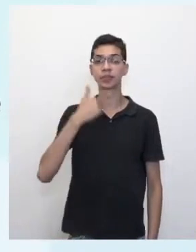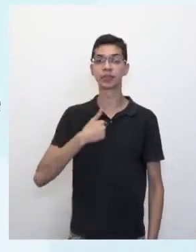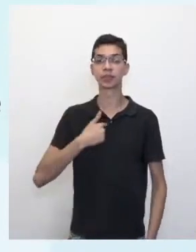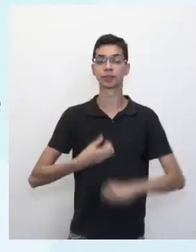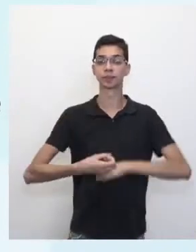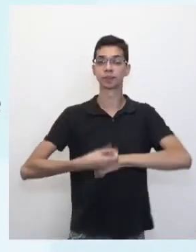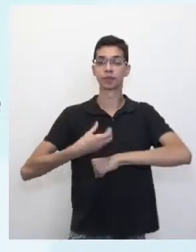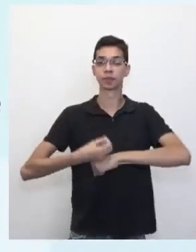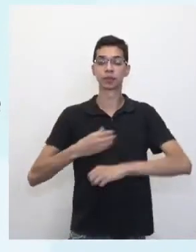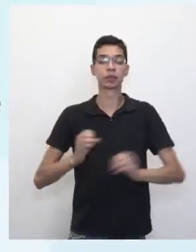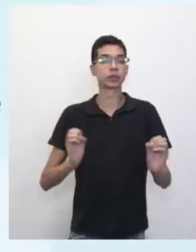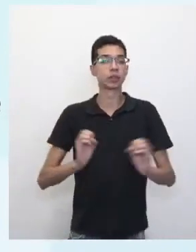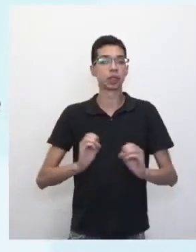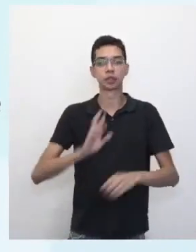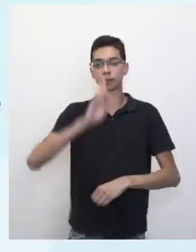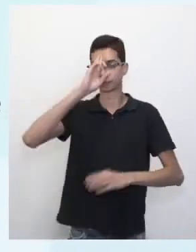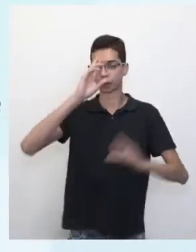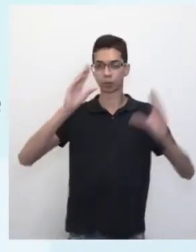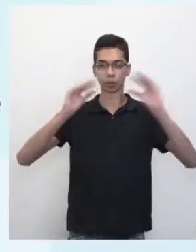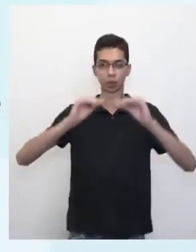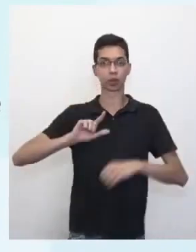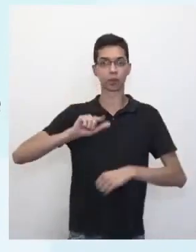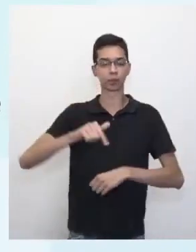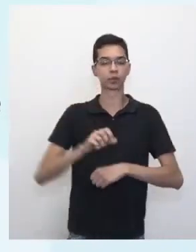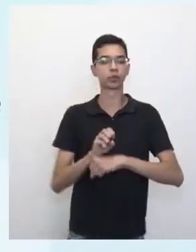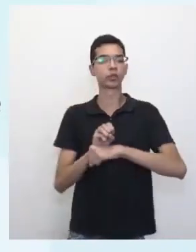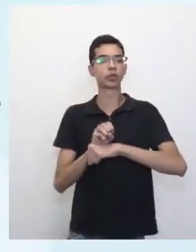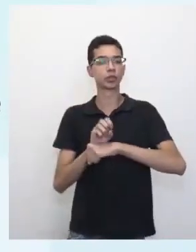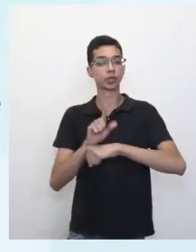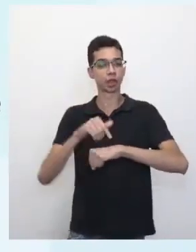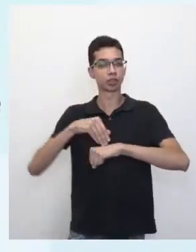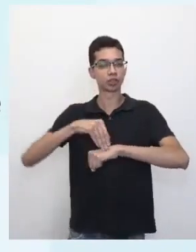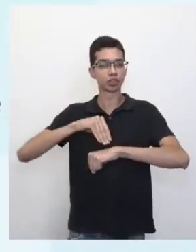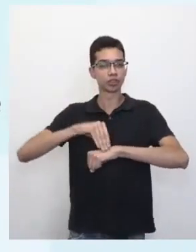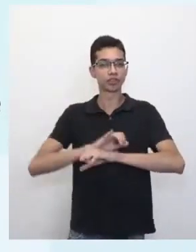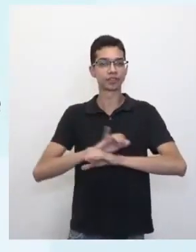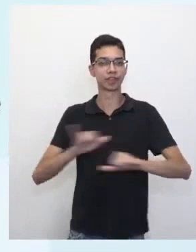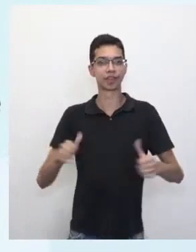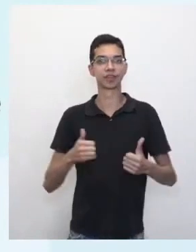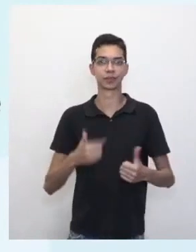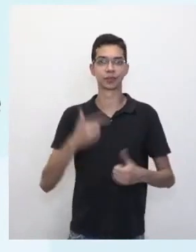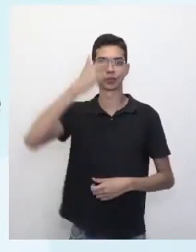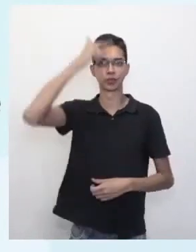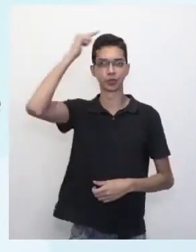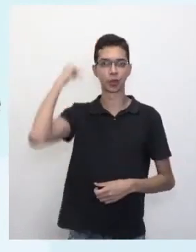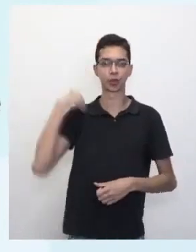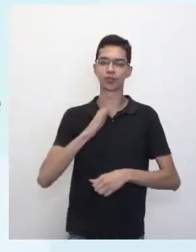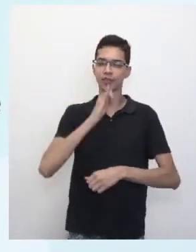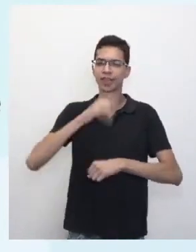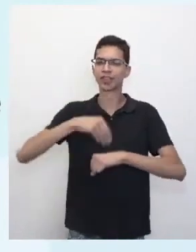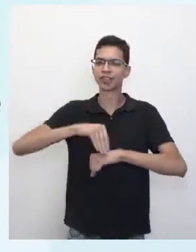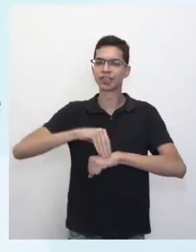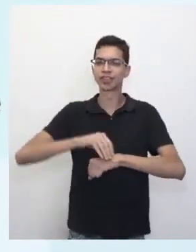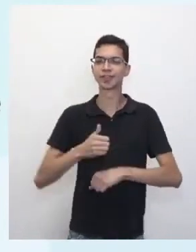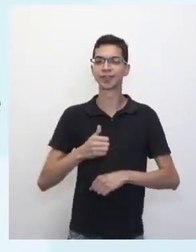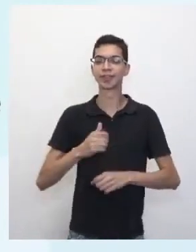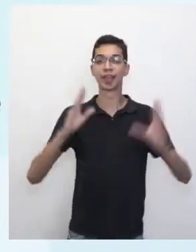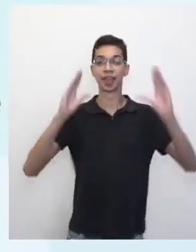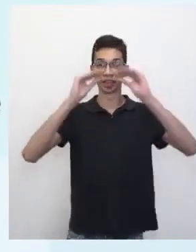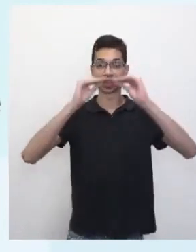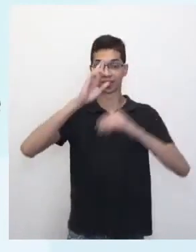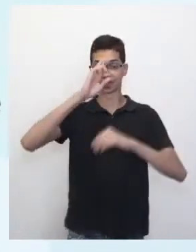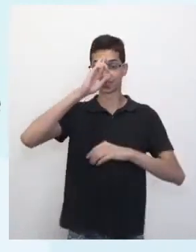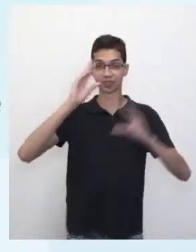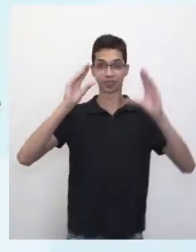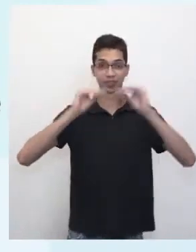mensagem depois da meia-noite. Fica a dica, né, João? Fica a dica, right? Então, depois da meia-noite, no way, ok? Então, a